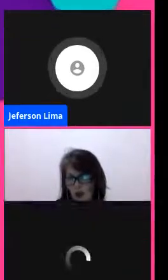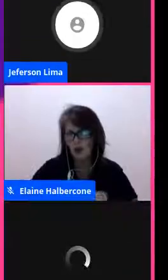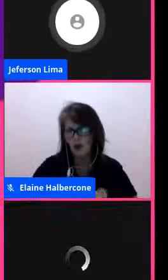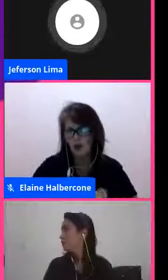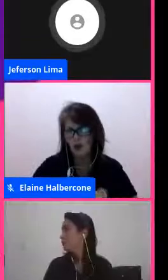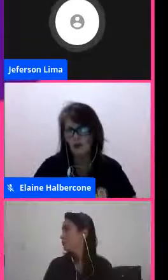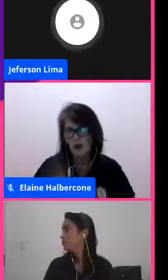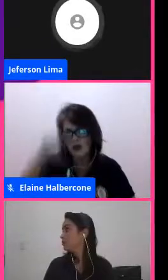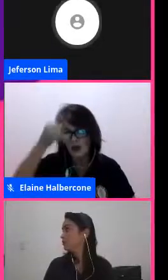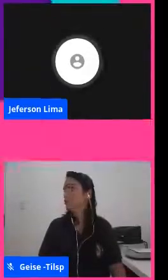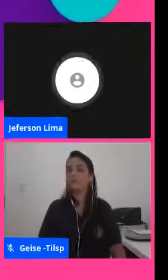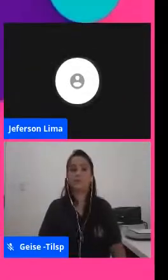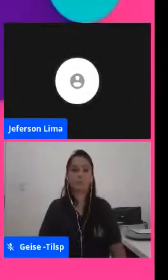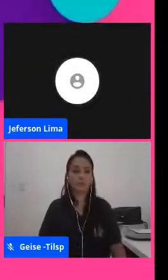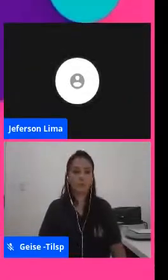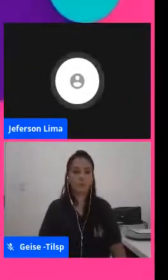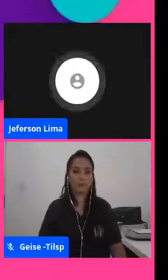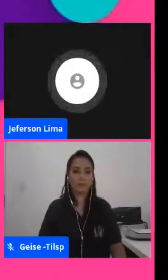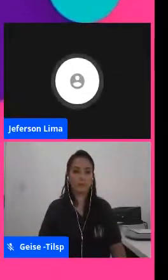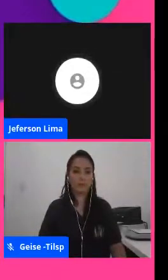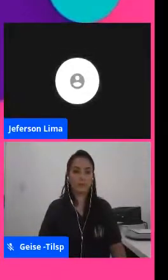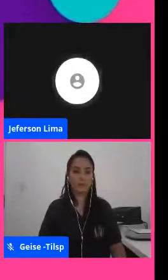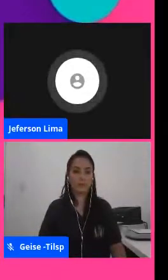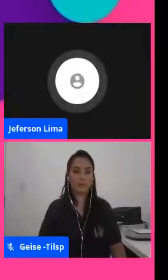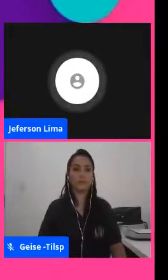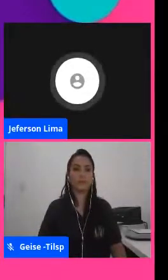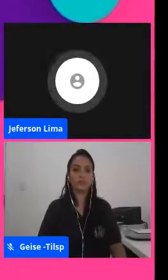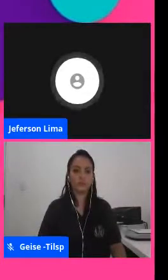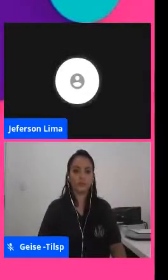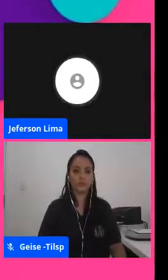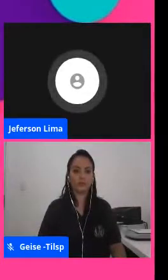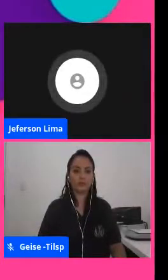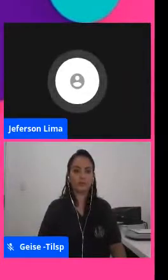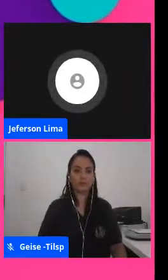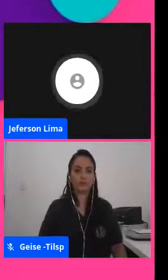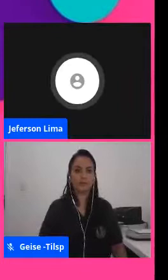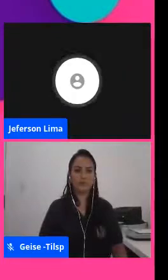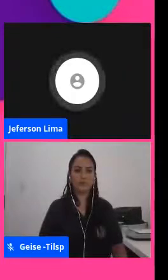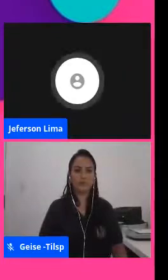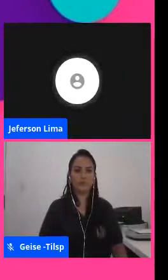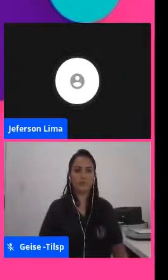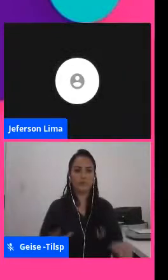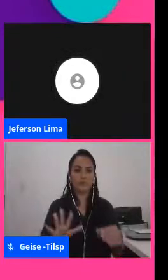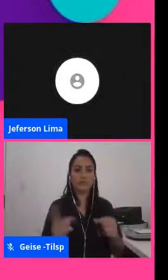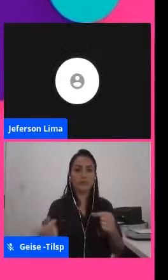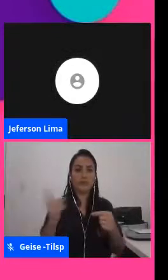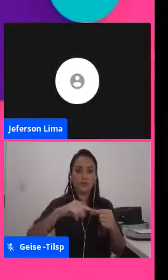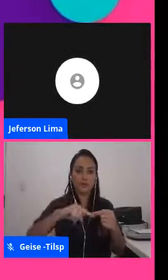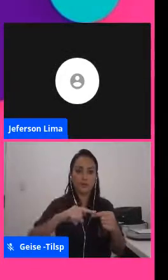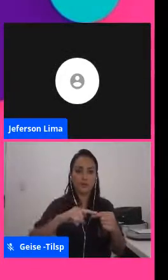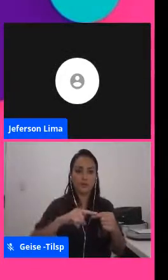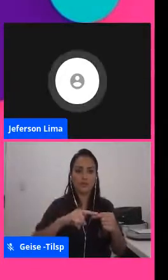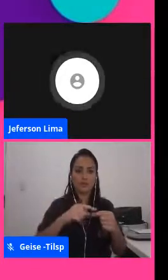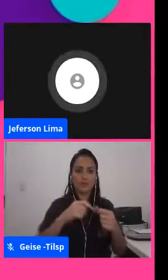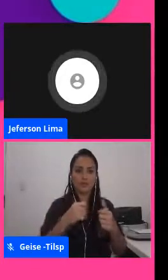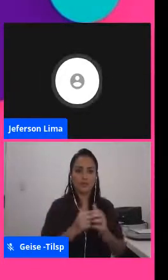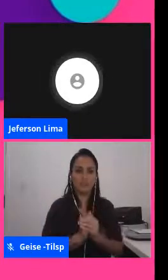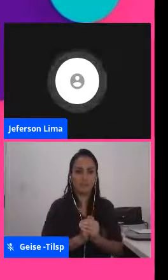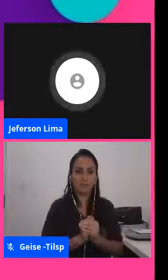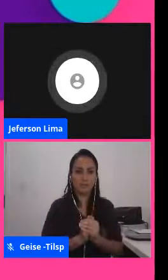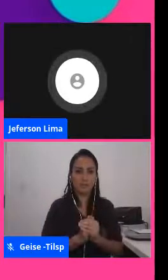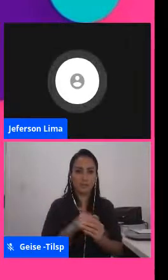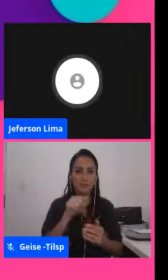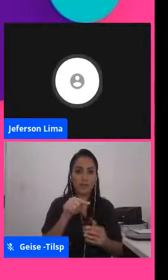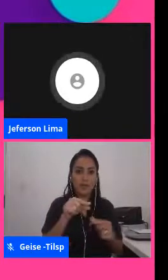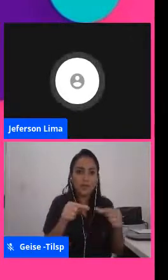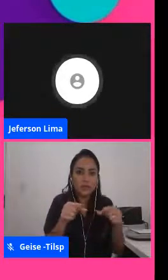em períodos de uso intenso. Tranquilo? Mas, voltando aqui. Esse cara daqui, ele